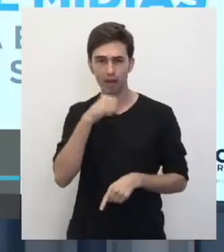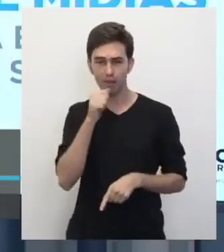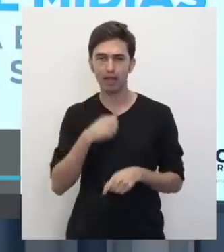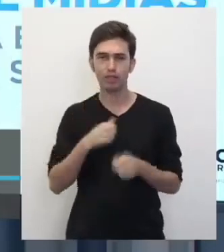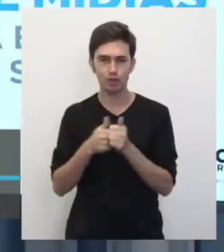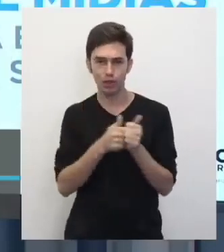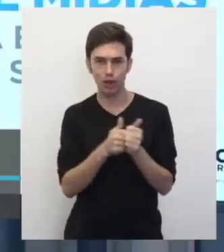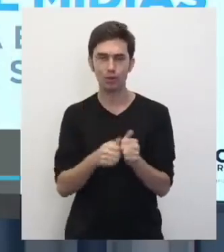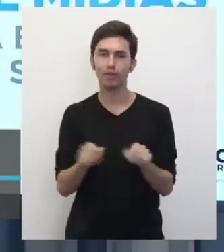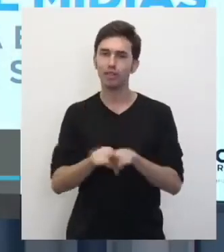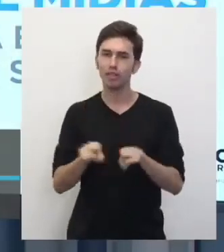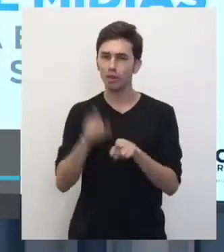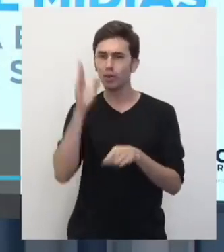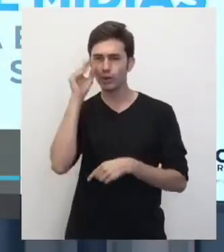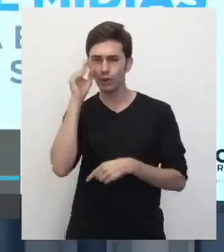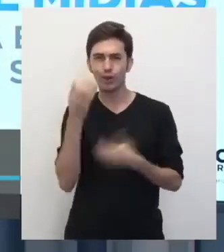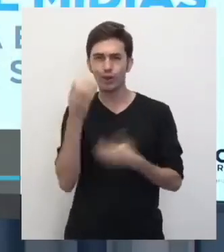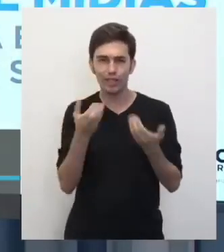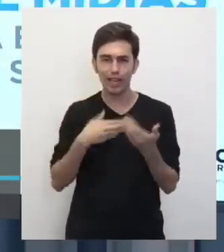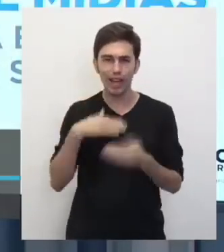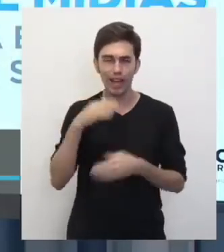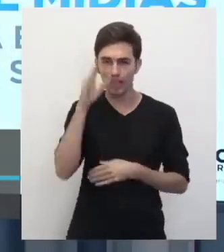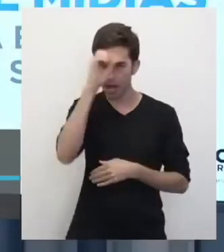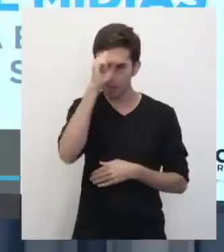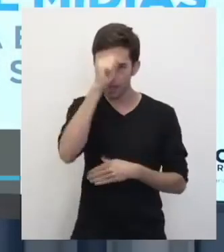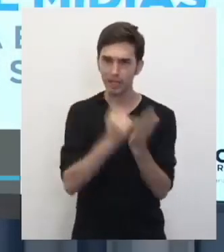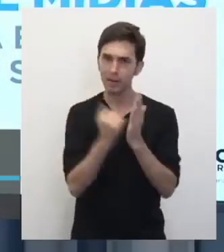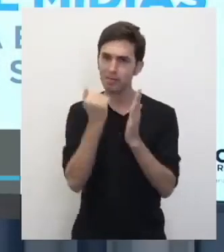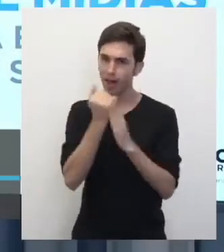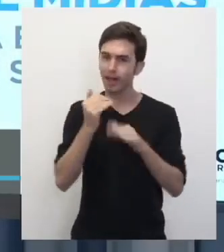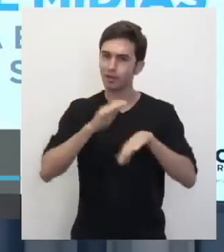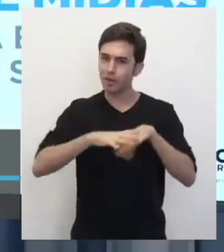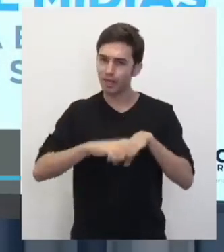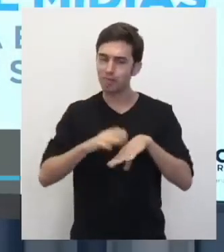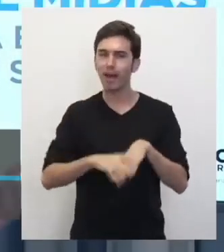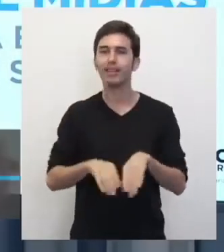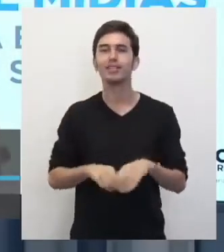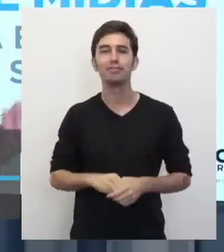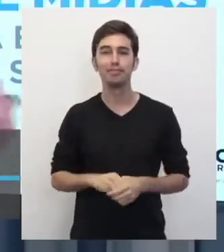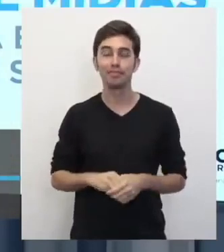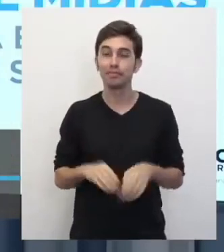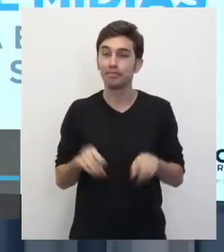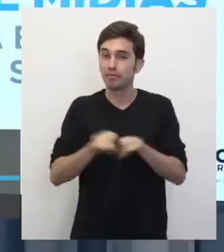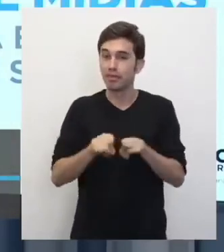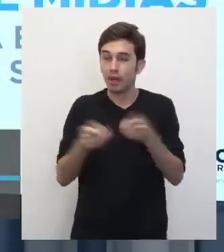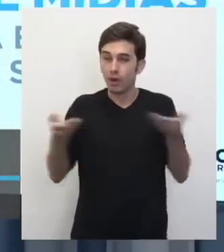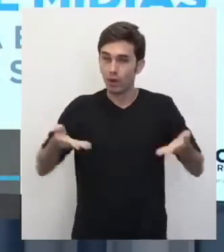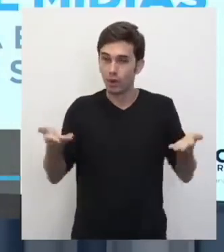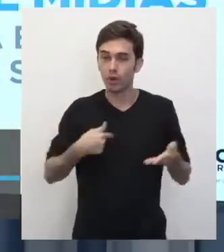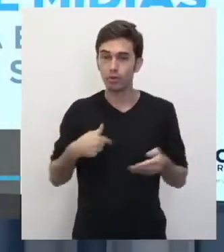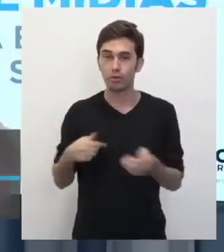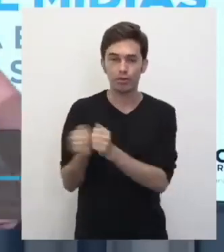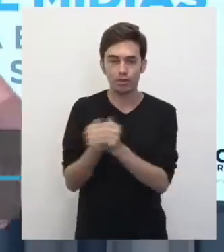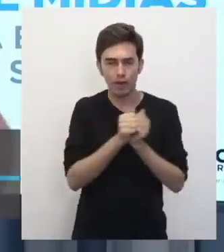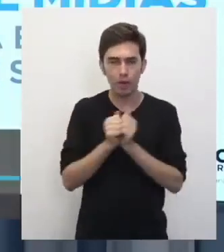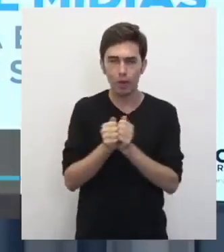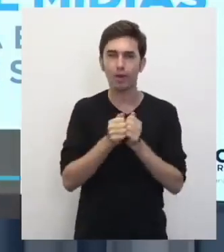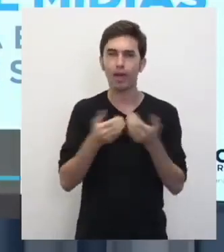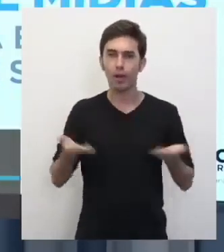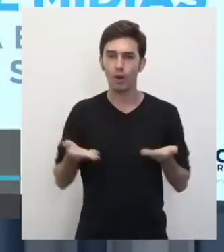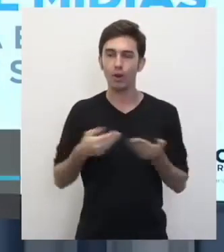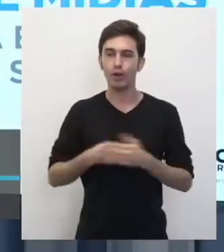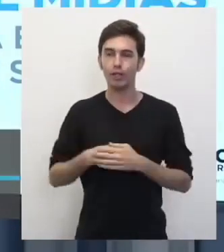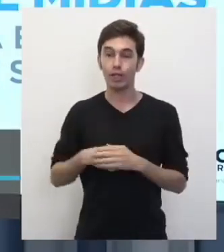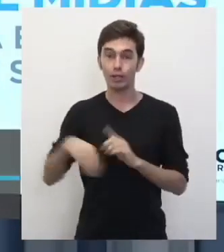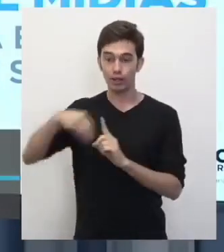os curiosos aí que querem assistir um pouquinho sobre matemática, aprender um pouquinho aí. Hoje, para me acompanhar aí, ser o